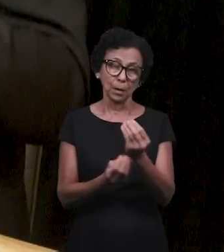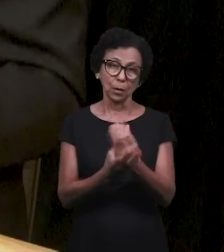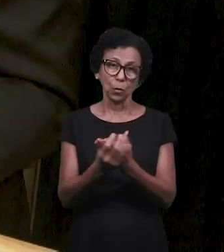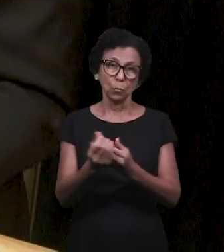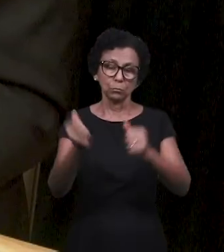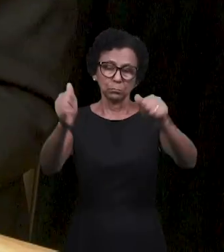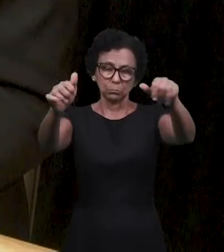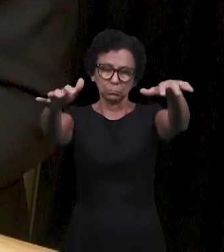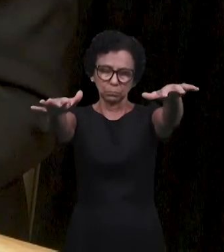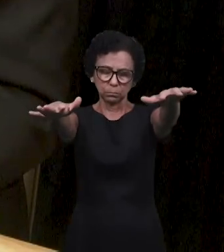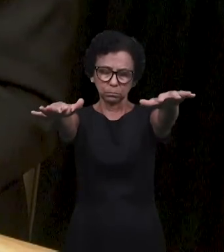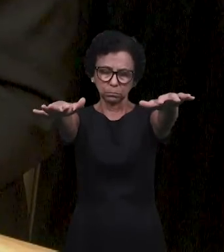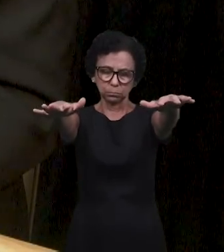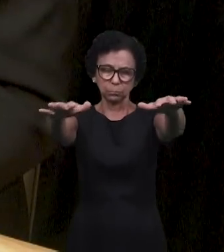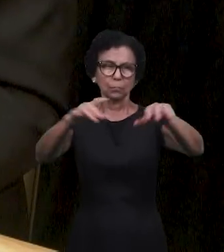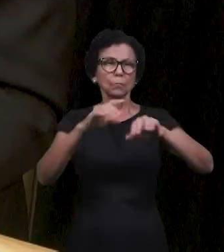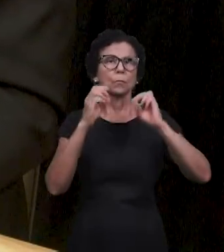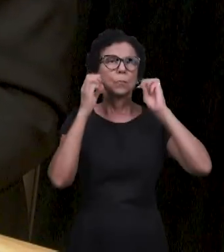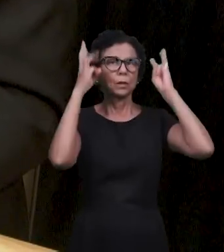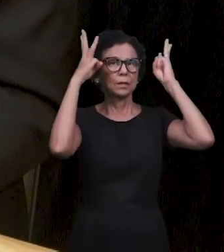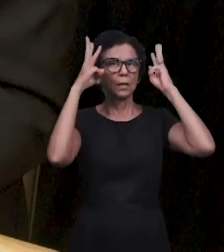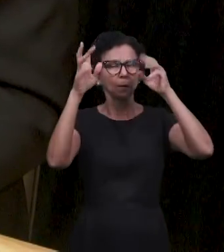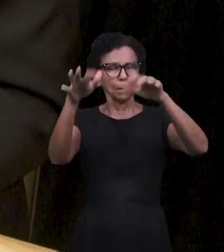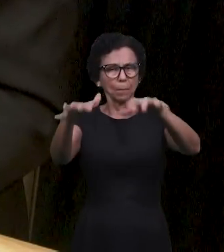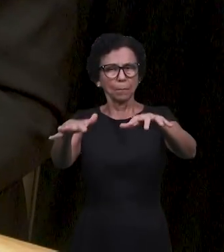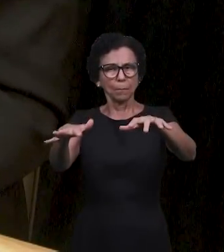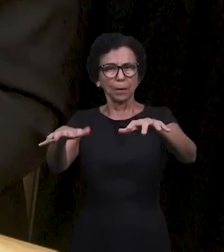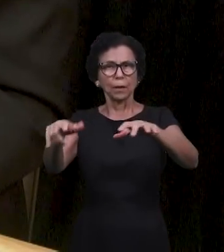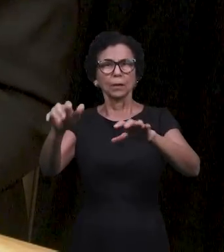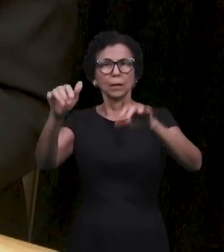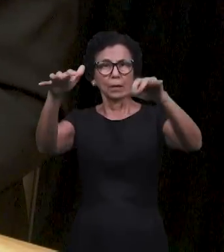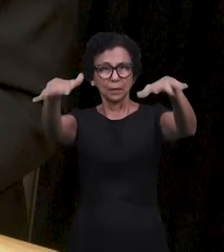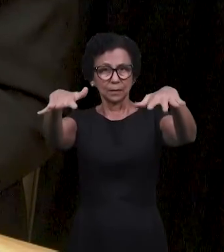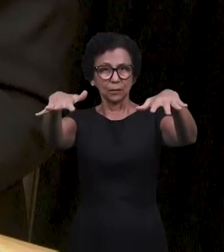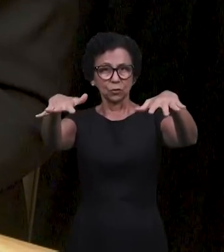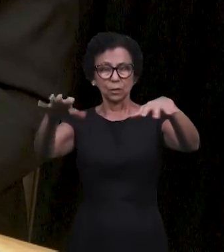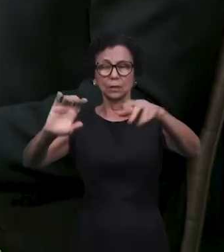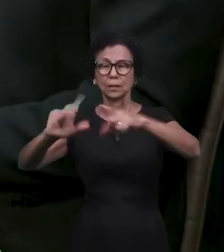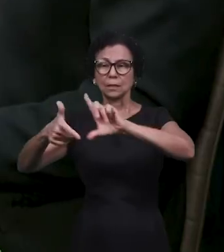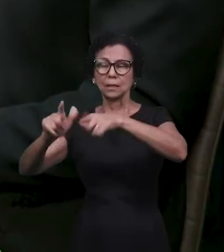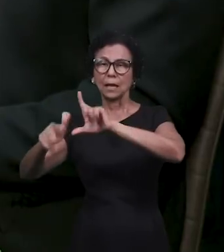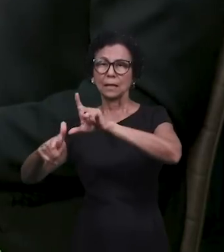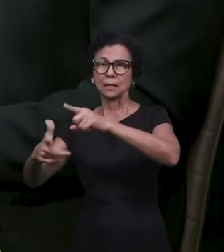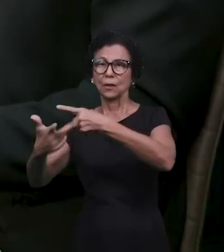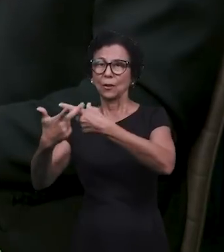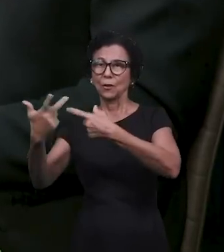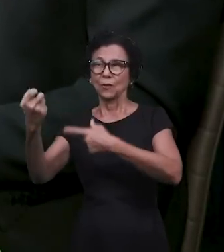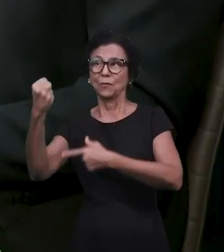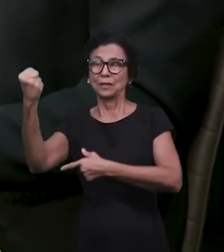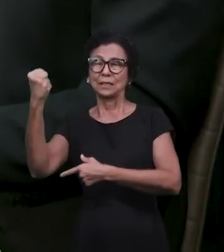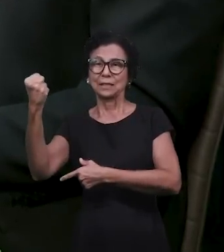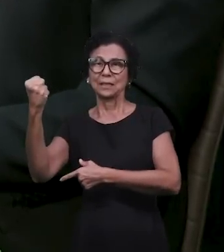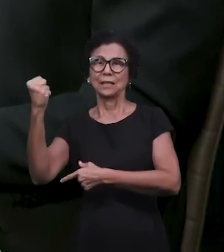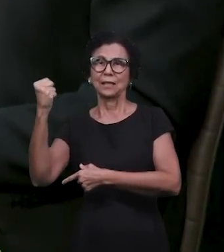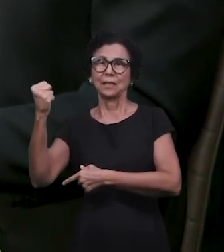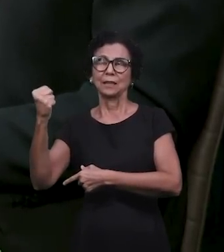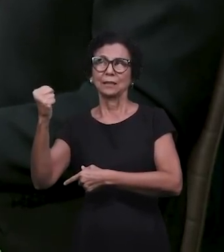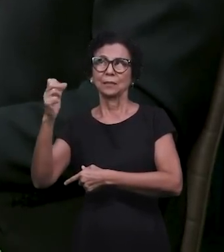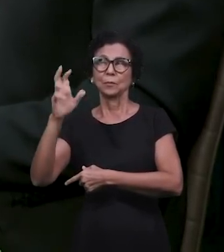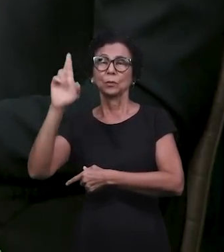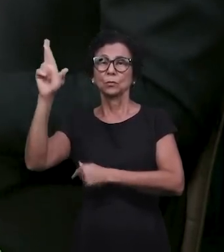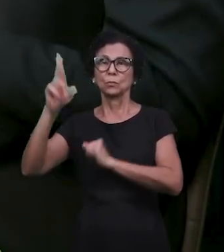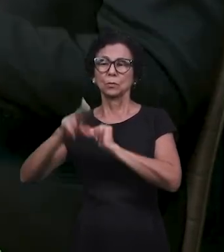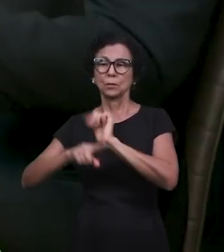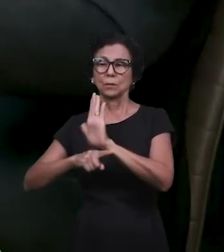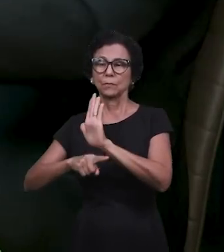está estendida, Israel prevalecia. Por quê? Porque o Senhor era com ele ali. Você está